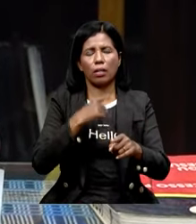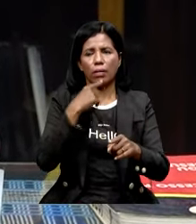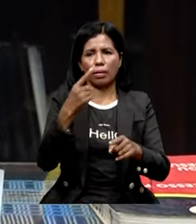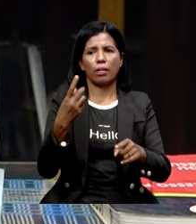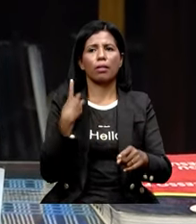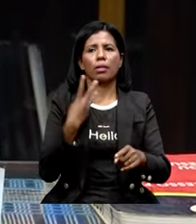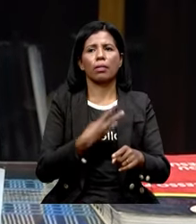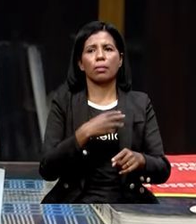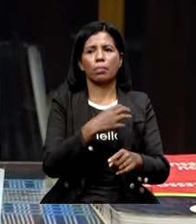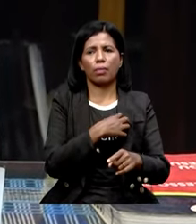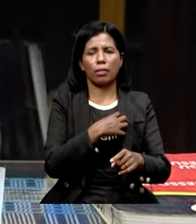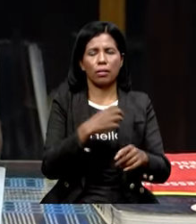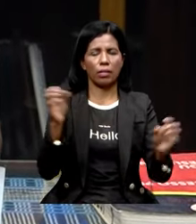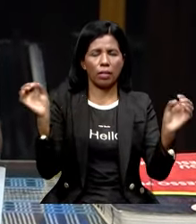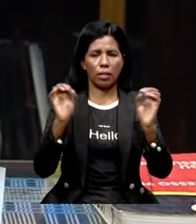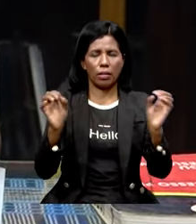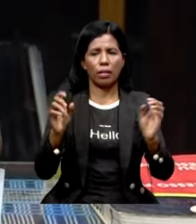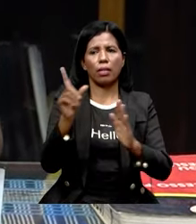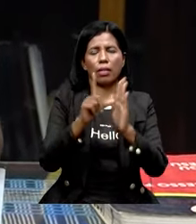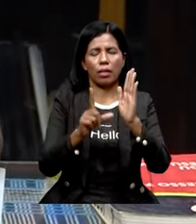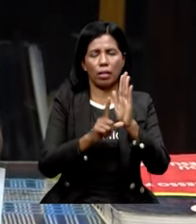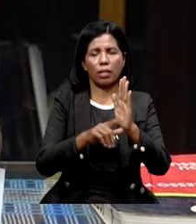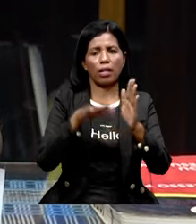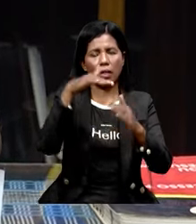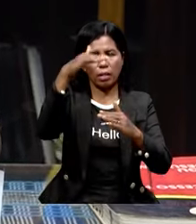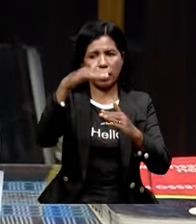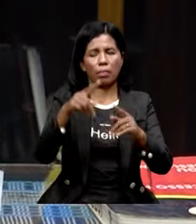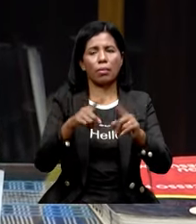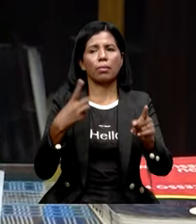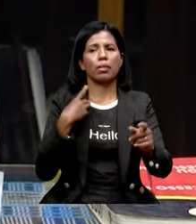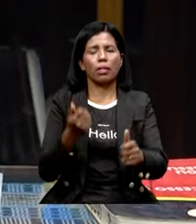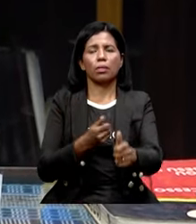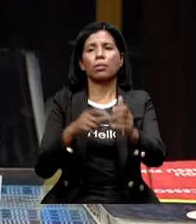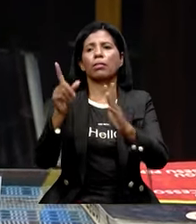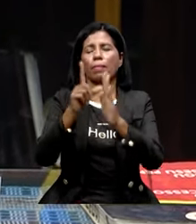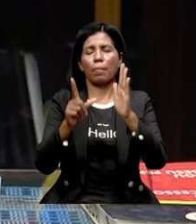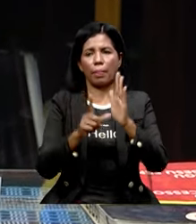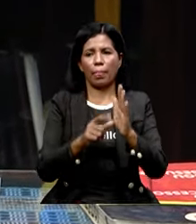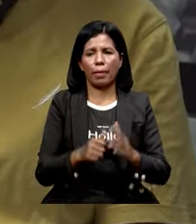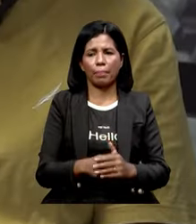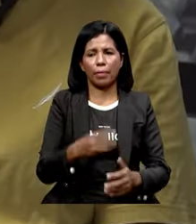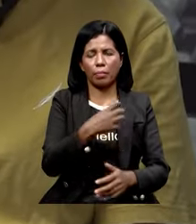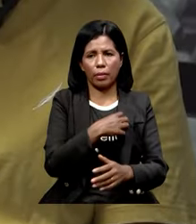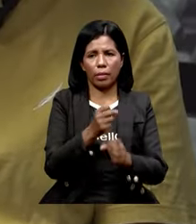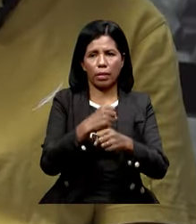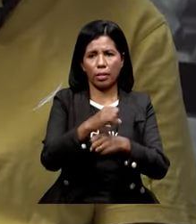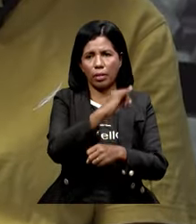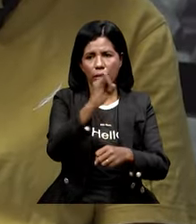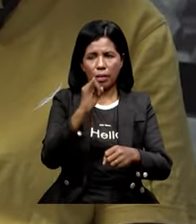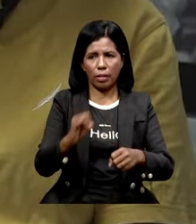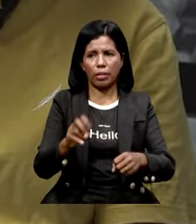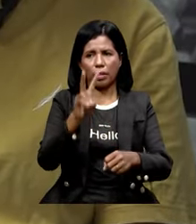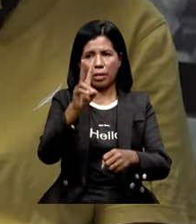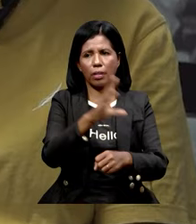itamos, polícia, mos, la osia, lei, letra, mas itamos, ia cumprir a lei, Polícia halu identificação ba jornalista na rua